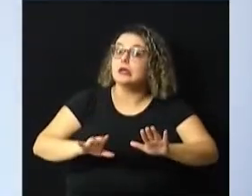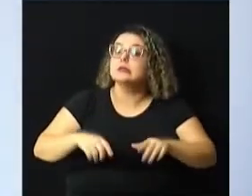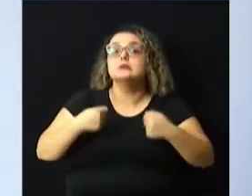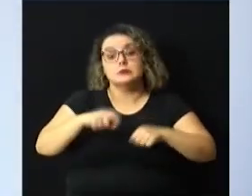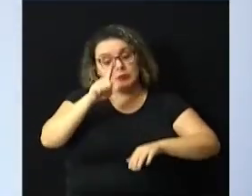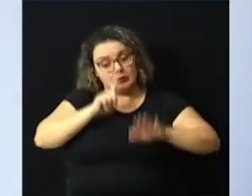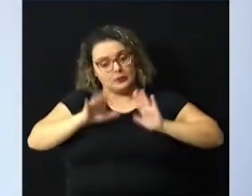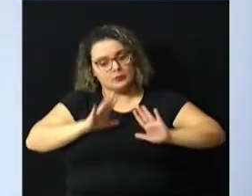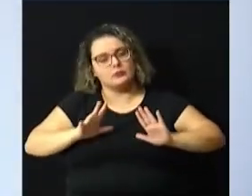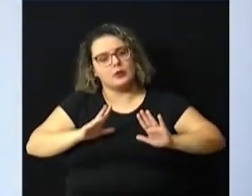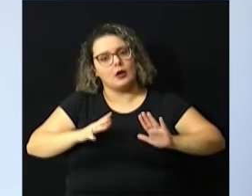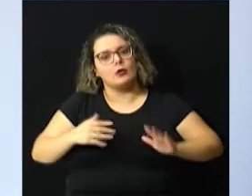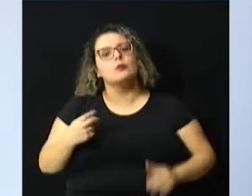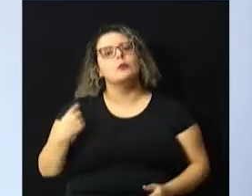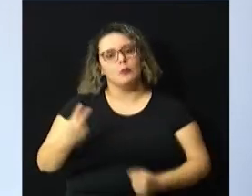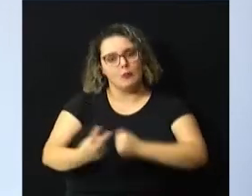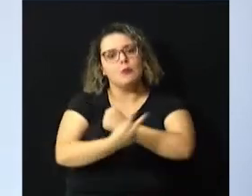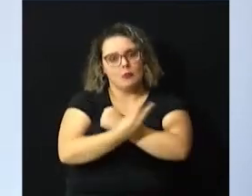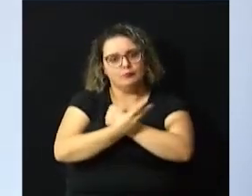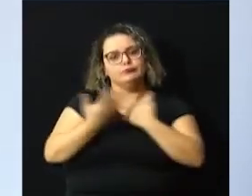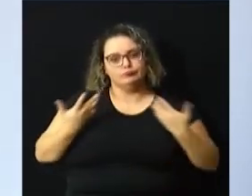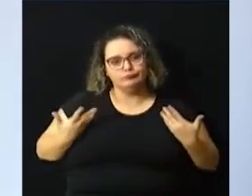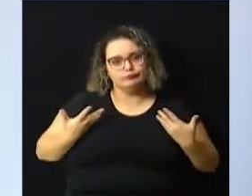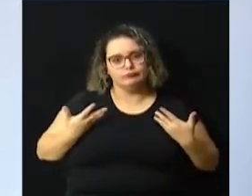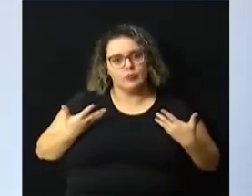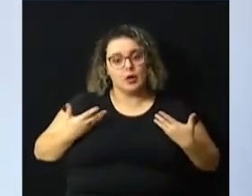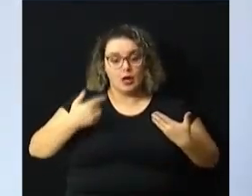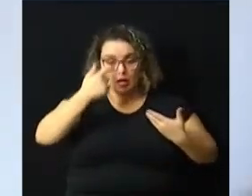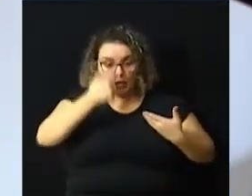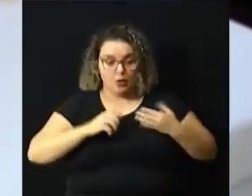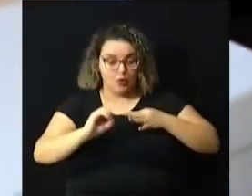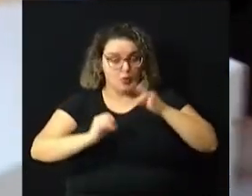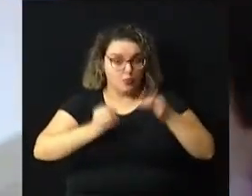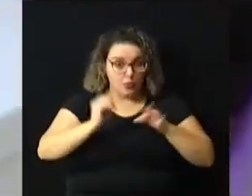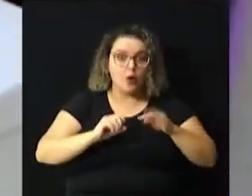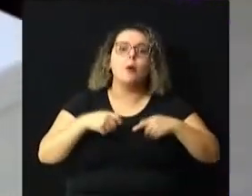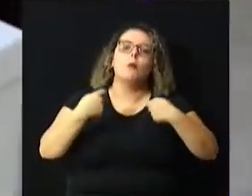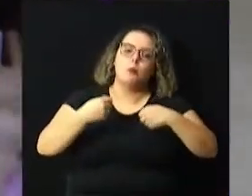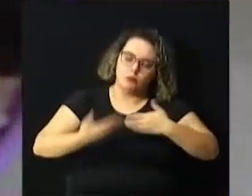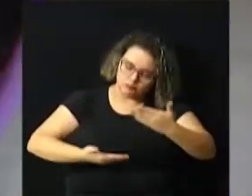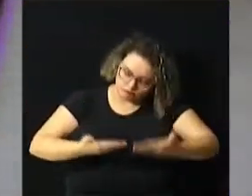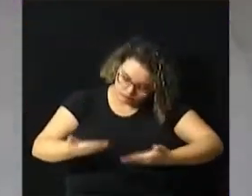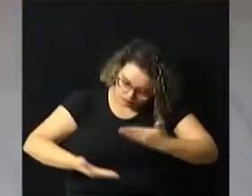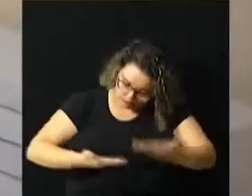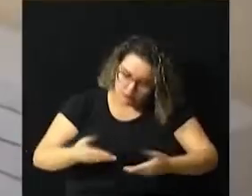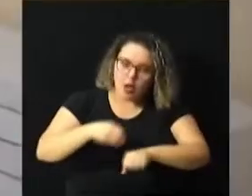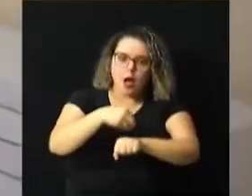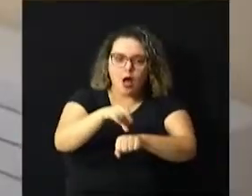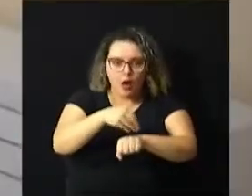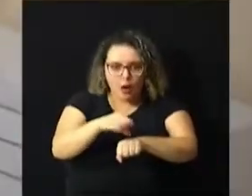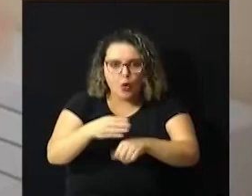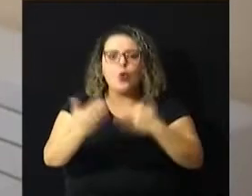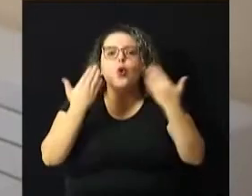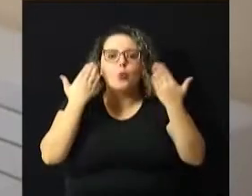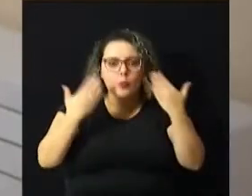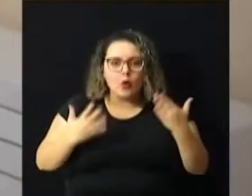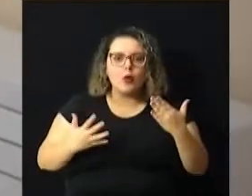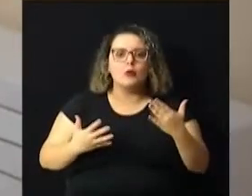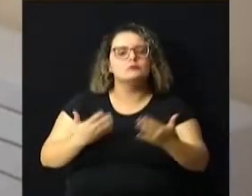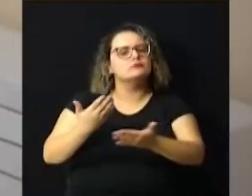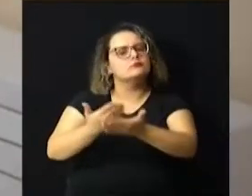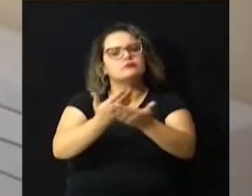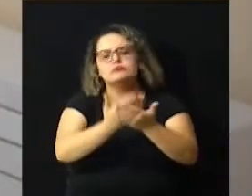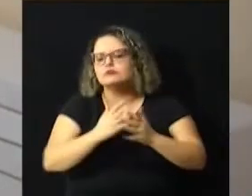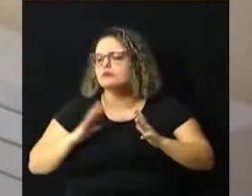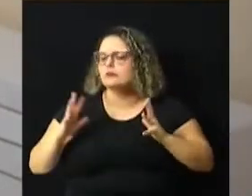cuidar também. Então, como terapeuta, eu recomendo terapias. Né? Isso aí, e assim, a gente estuda todo o campo, né?